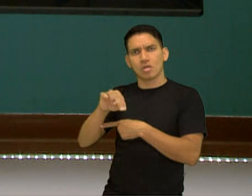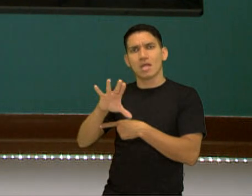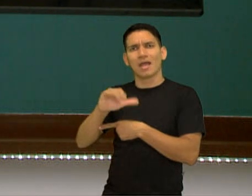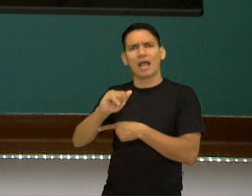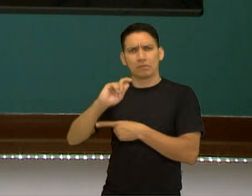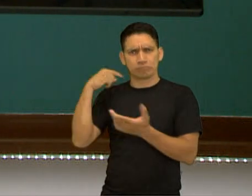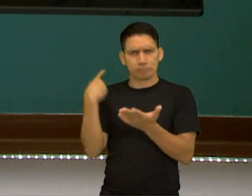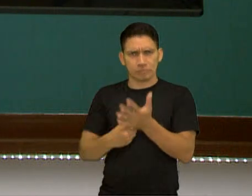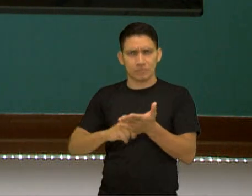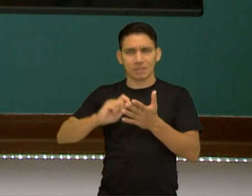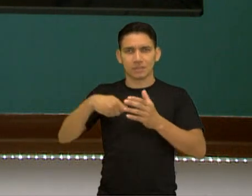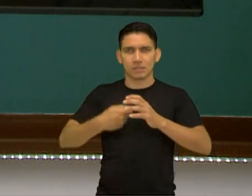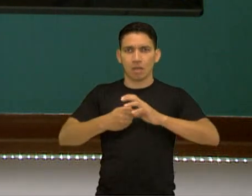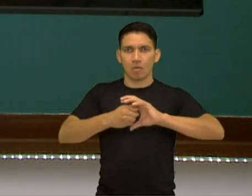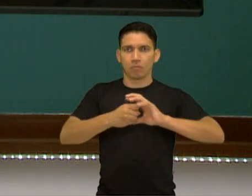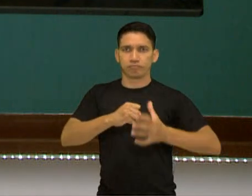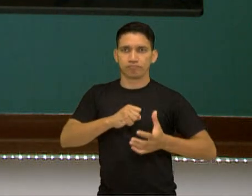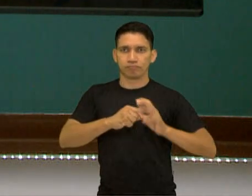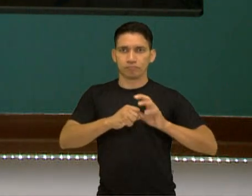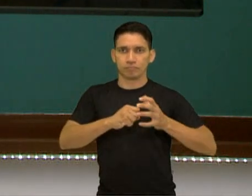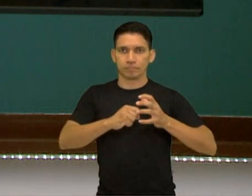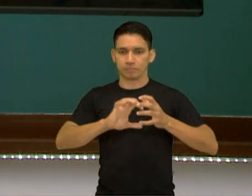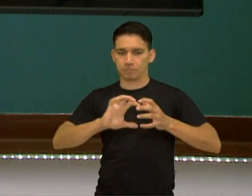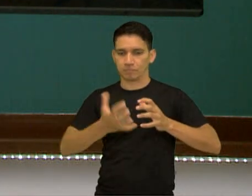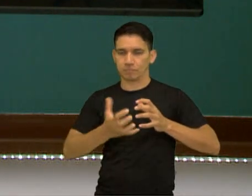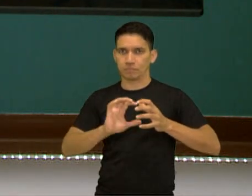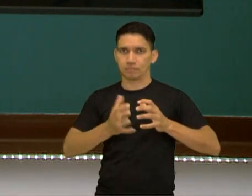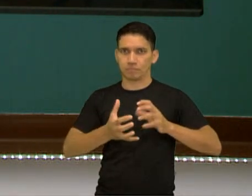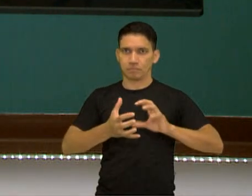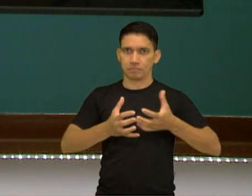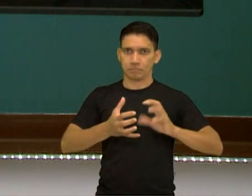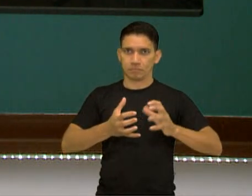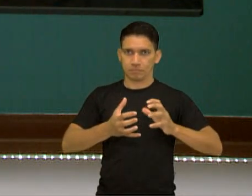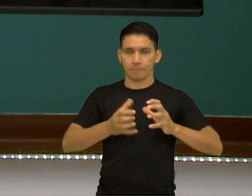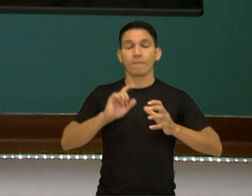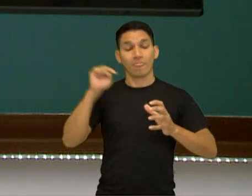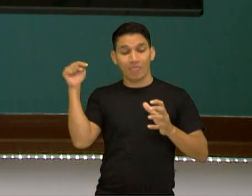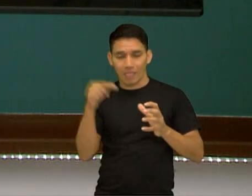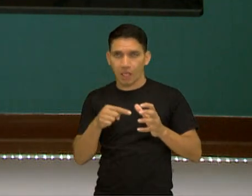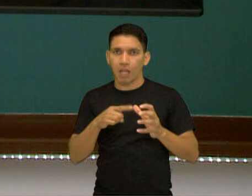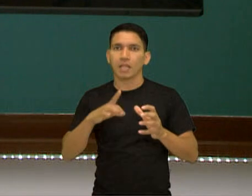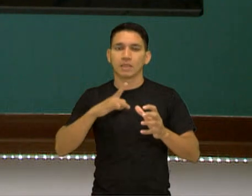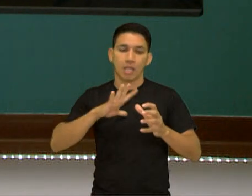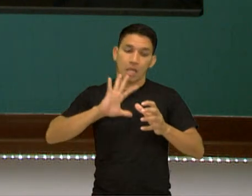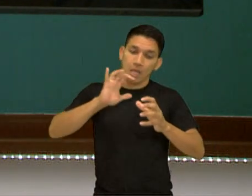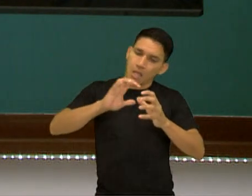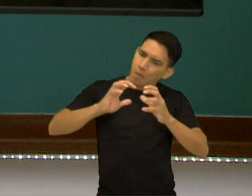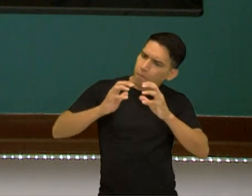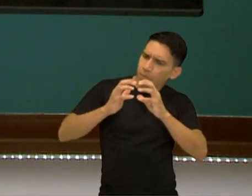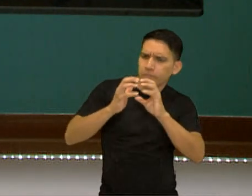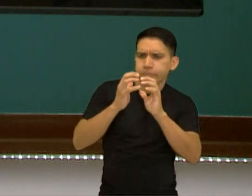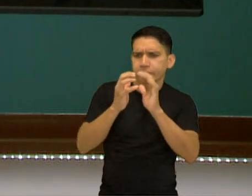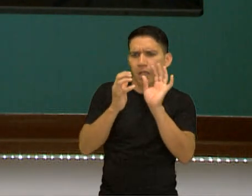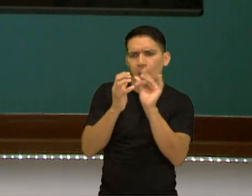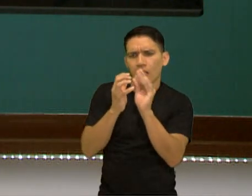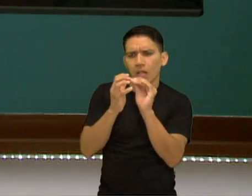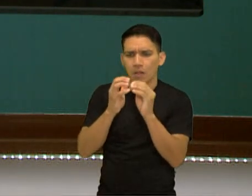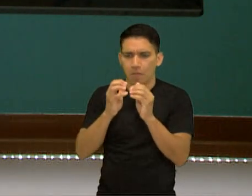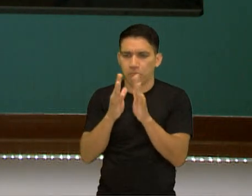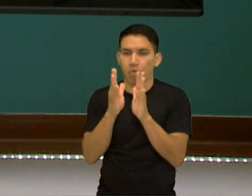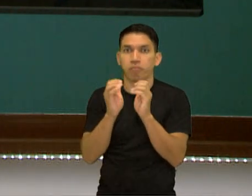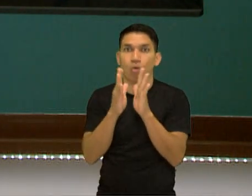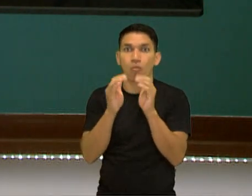Nos pontos de encontro das placas tectônicas é onde nós temos a ocorrência das erupções